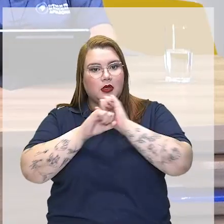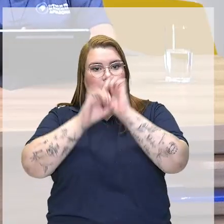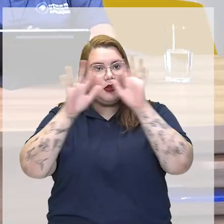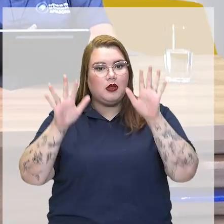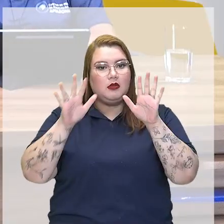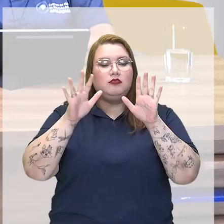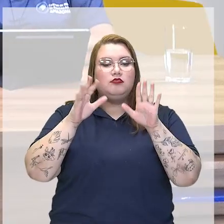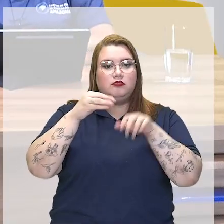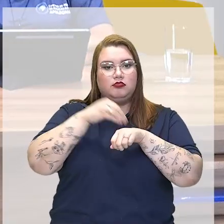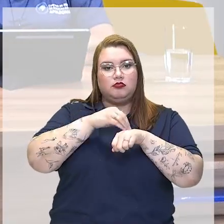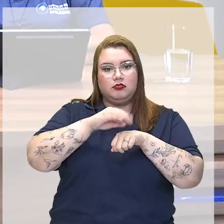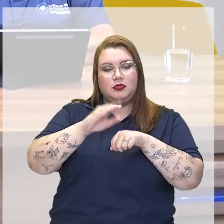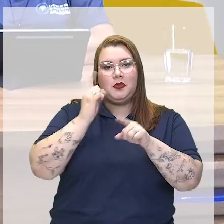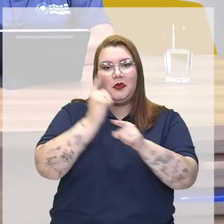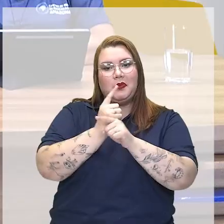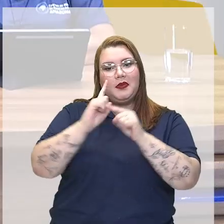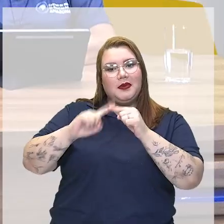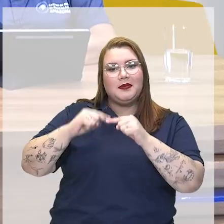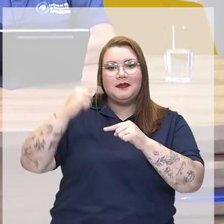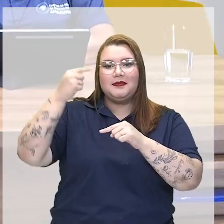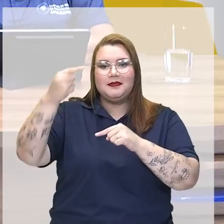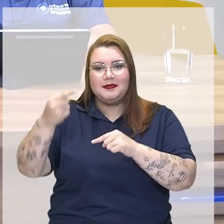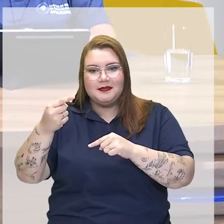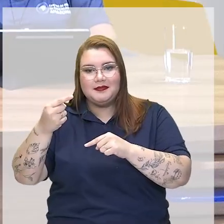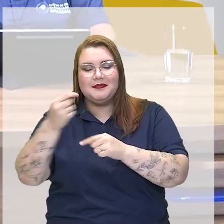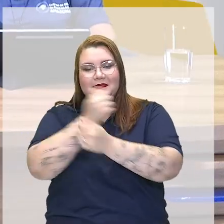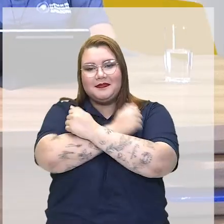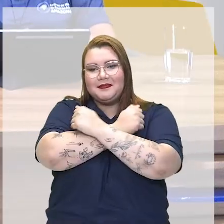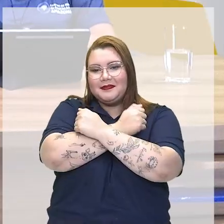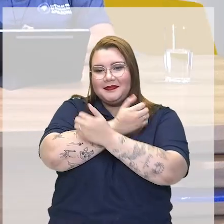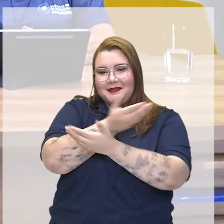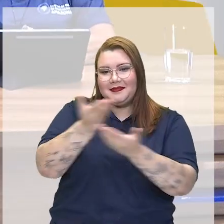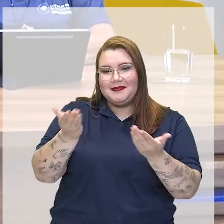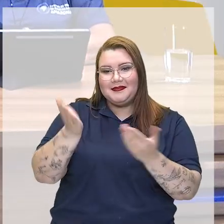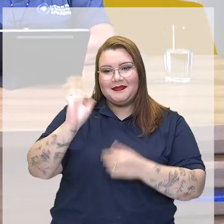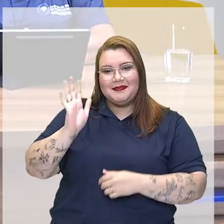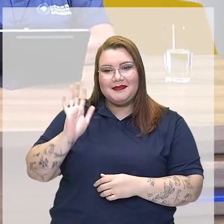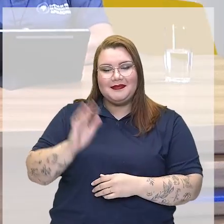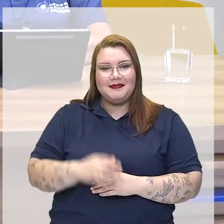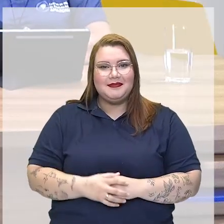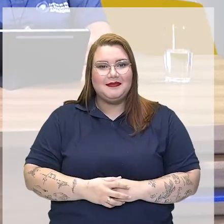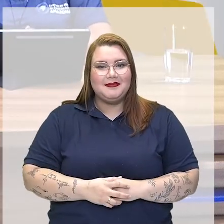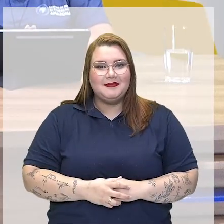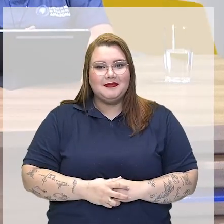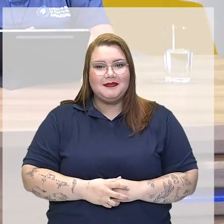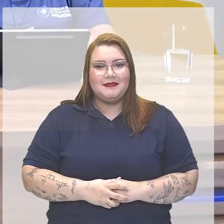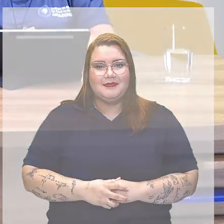dúvidas. Até a próxima, né, professora? Até a próxima e um abraço para todos.